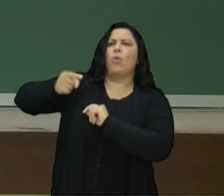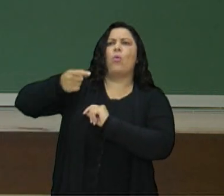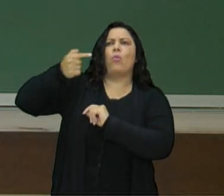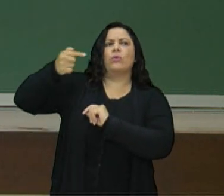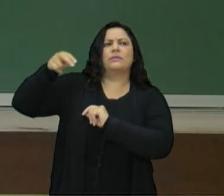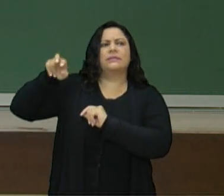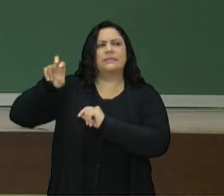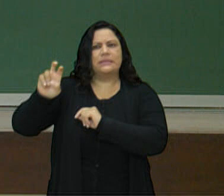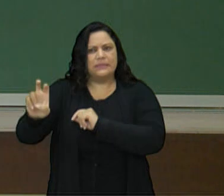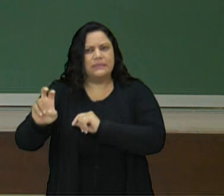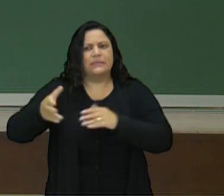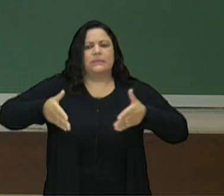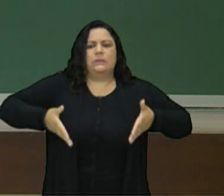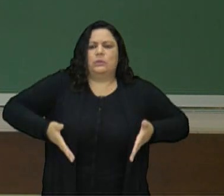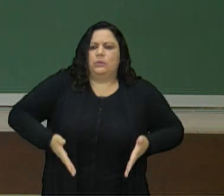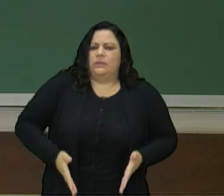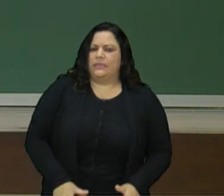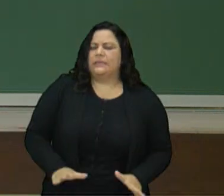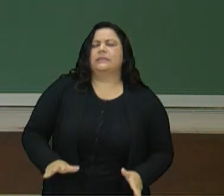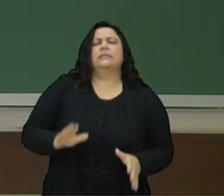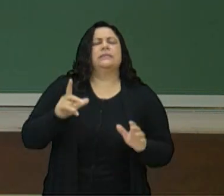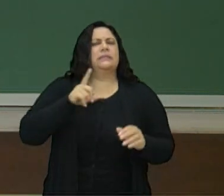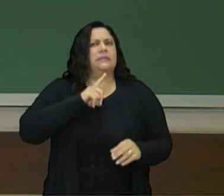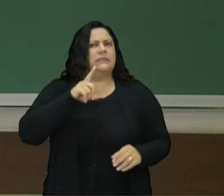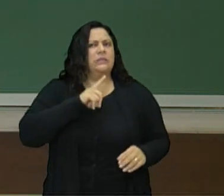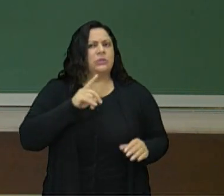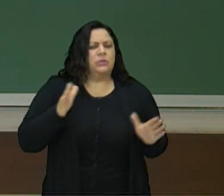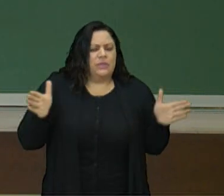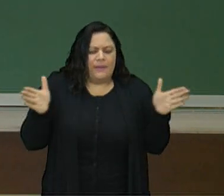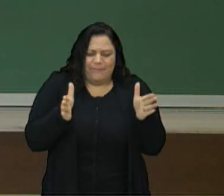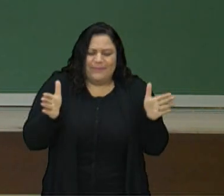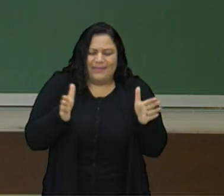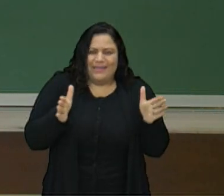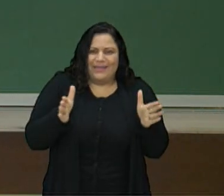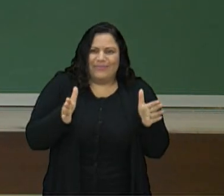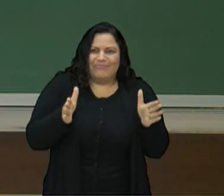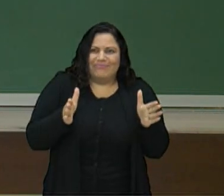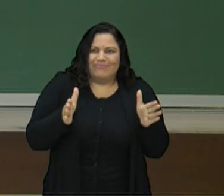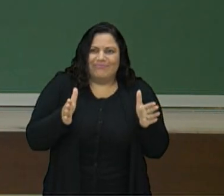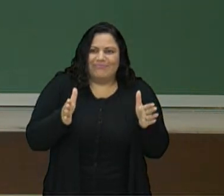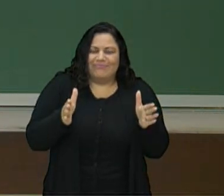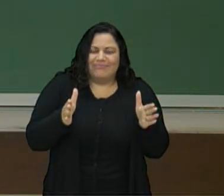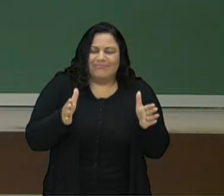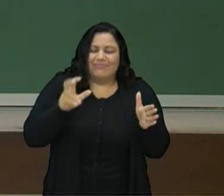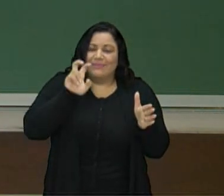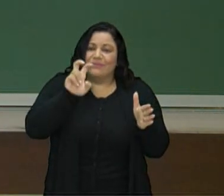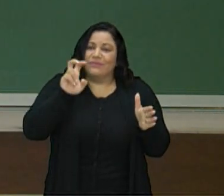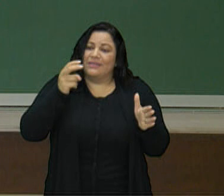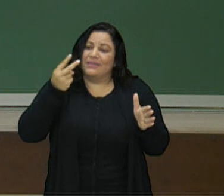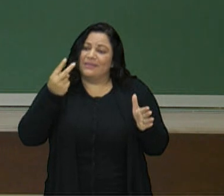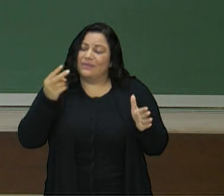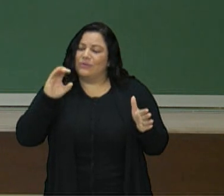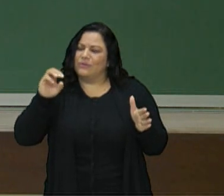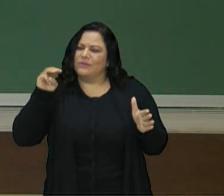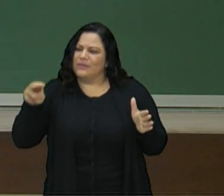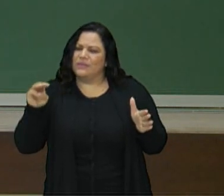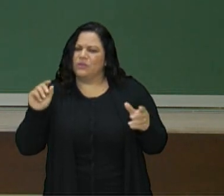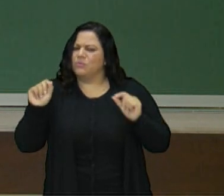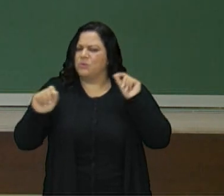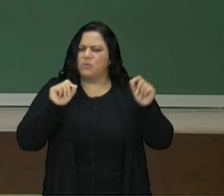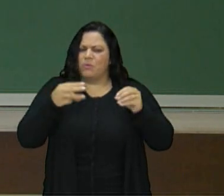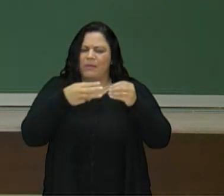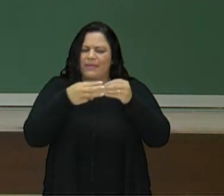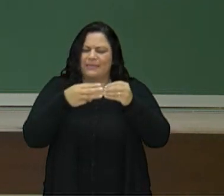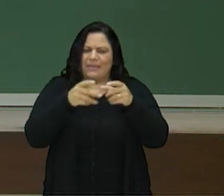tinha 52 centímetros. Como é que eu atingi esse tamanho? As minhas células aumentaram de tamanho? Não.